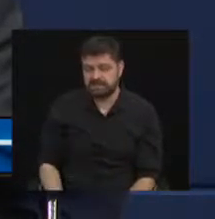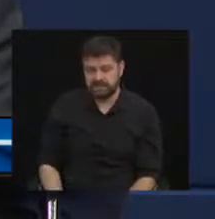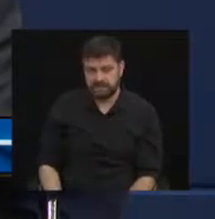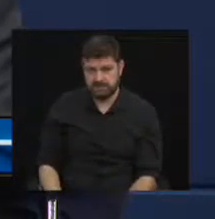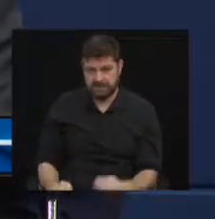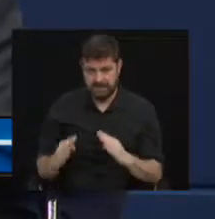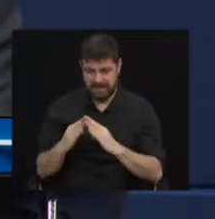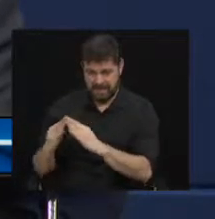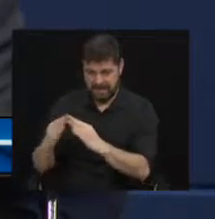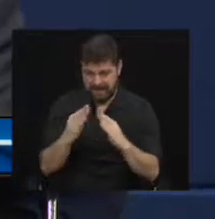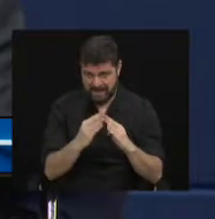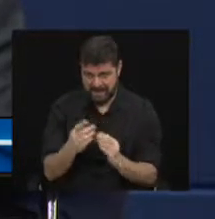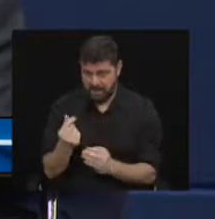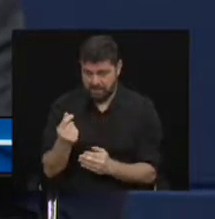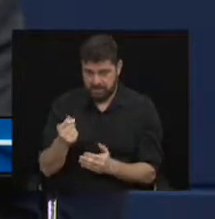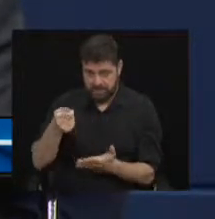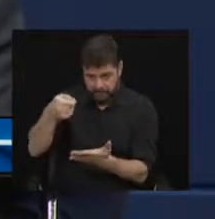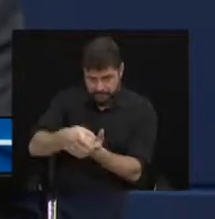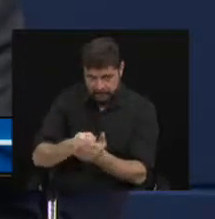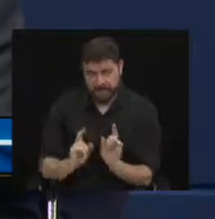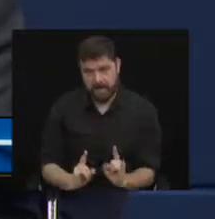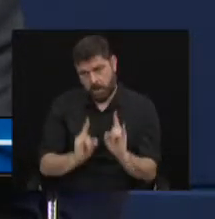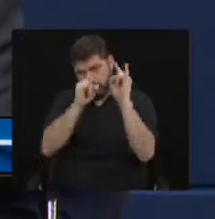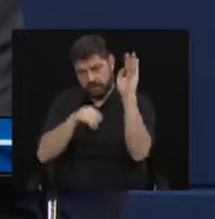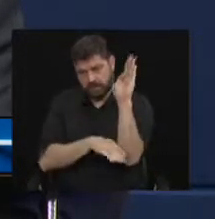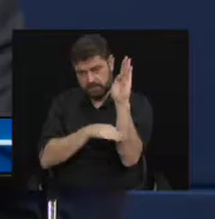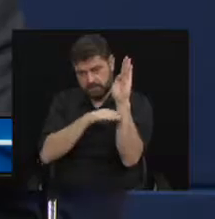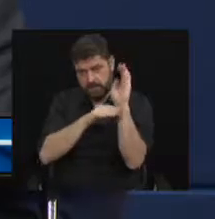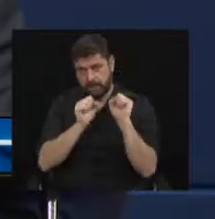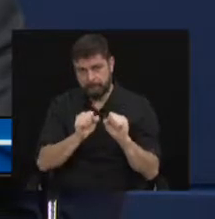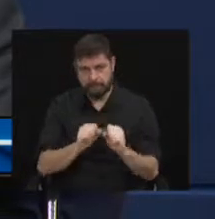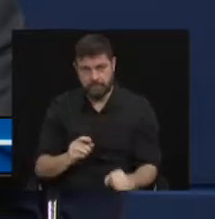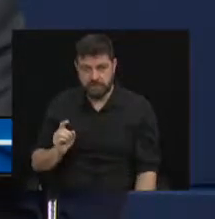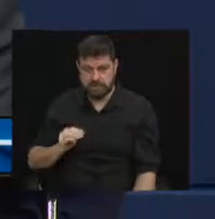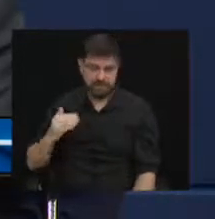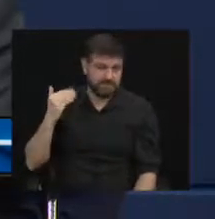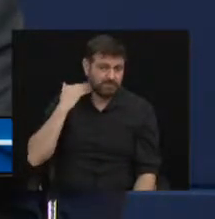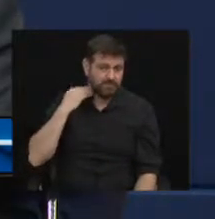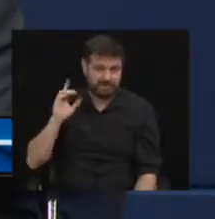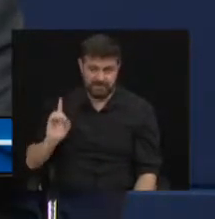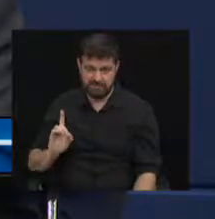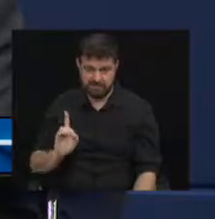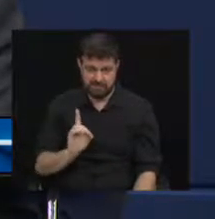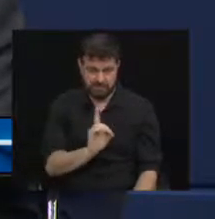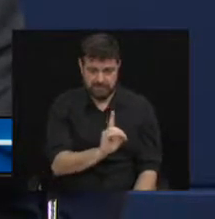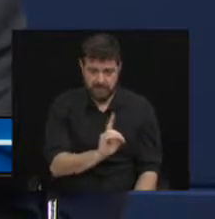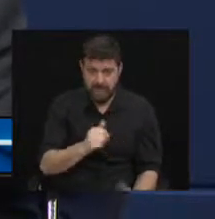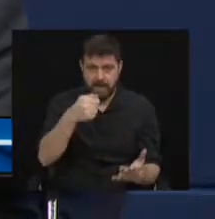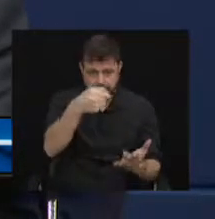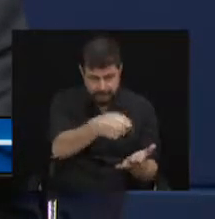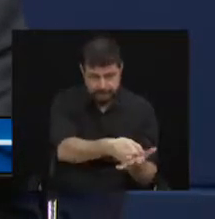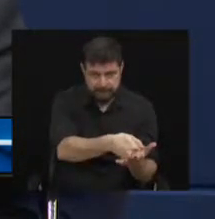Conselho Monetário Nacional, onde está bem claro que os bancos não podem causar esse tipo de impedimento,